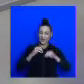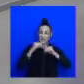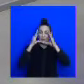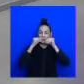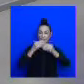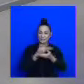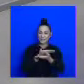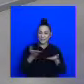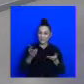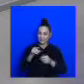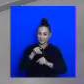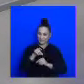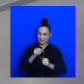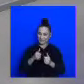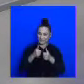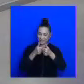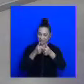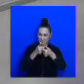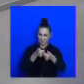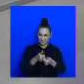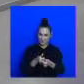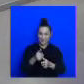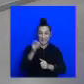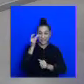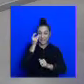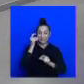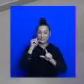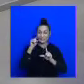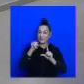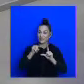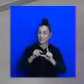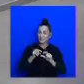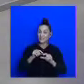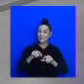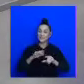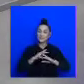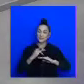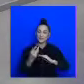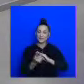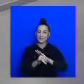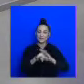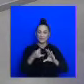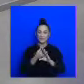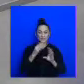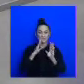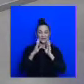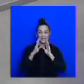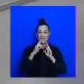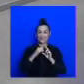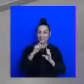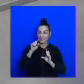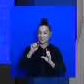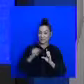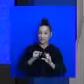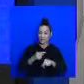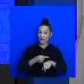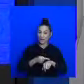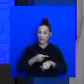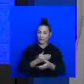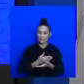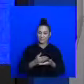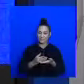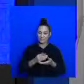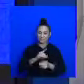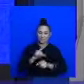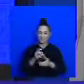Olá, muito boa noite a você que nos acompanha ao vivo aqui pela Rede TV e também via os canais do Facebook e do YouTube da Caixa e da Rede TV. Começa